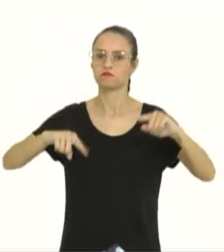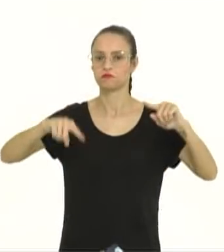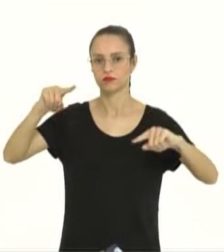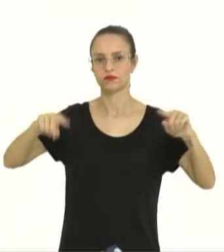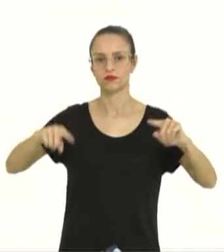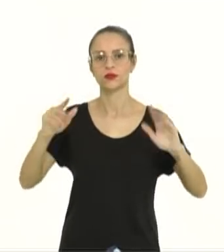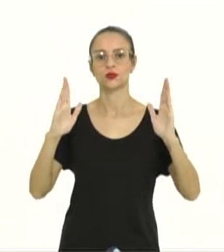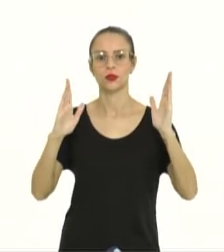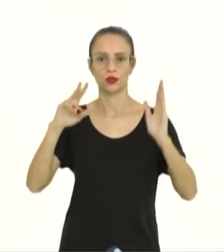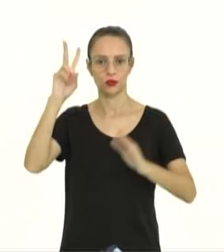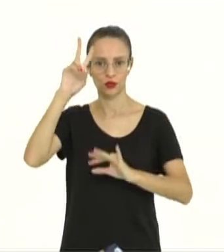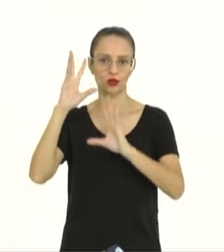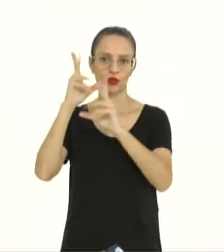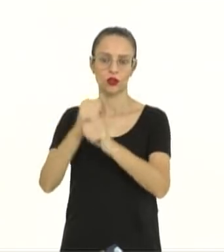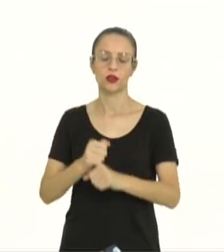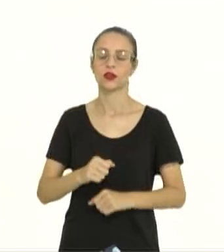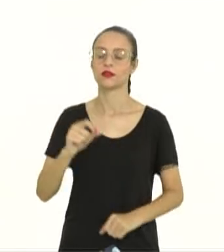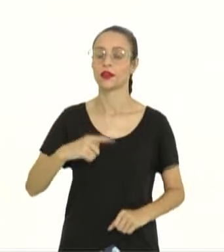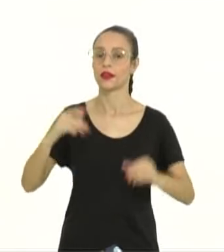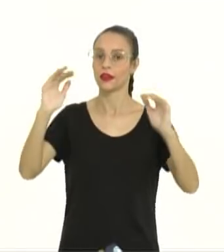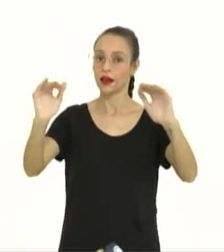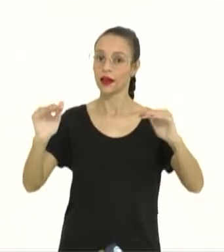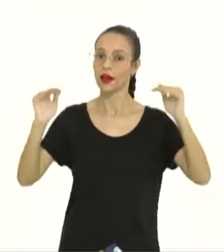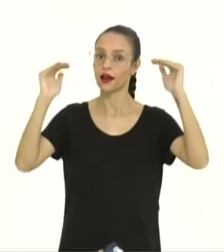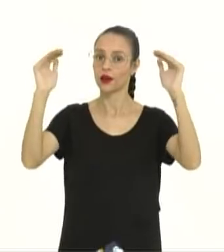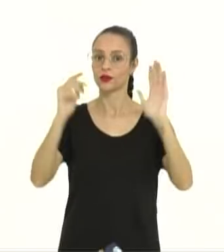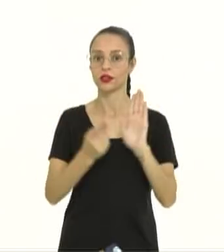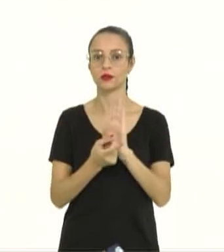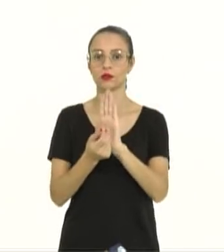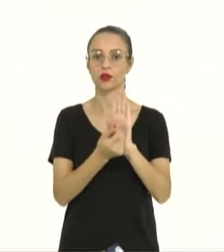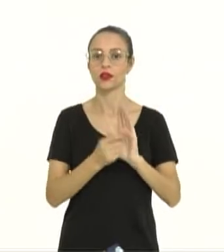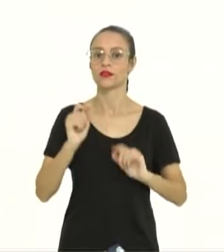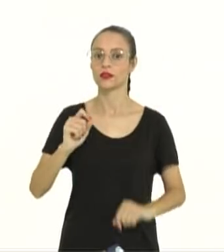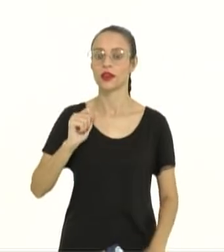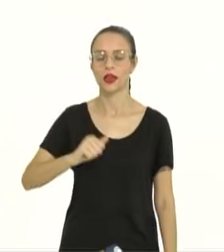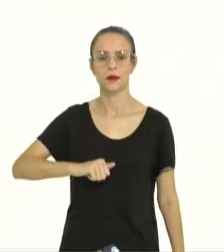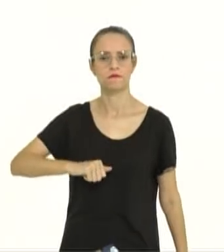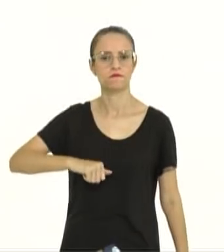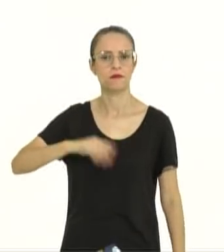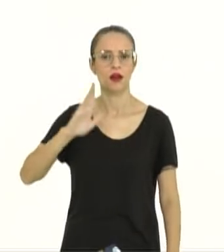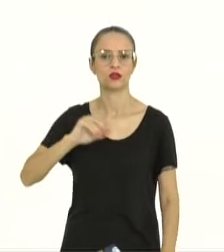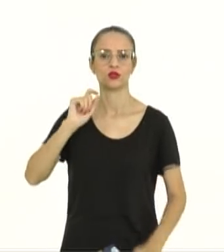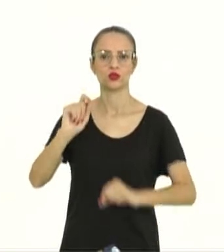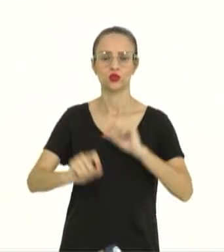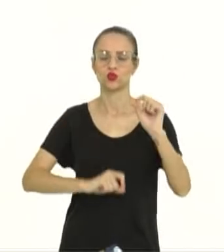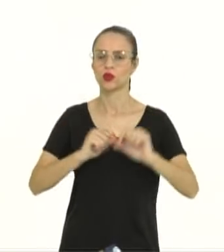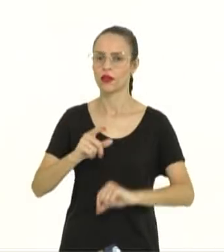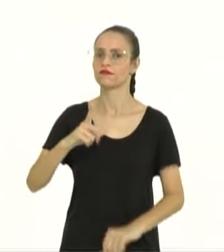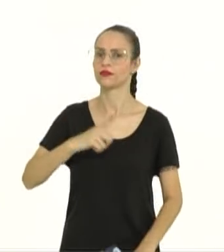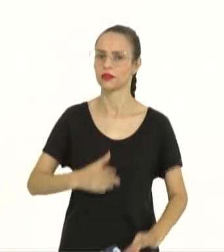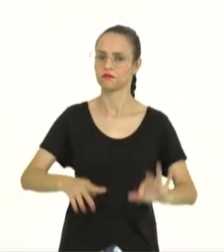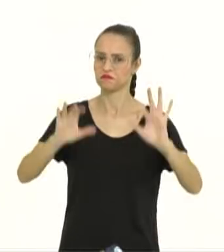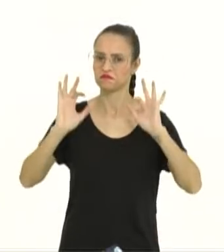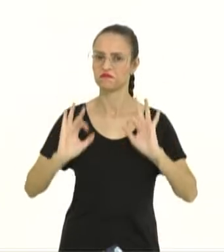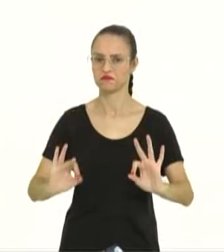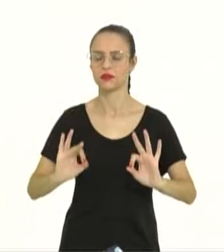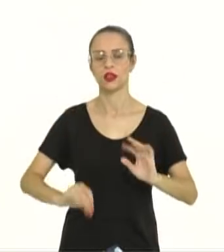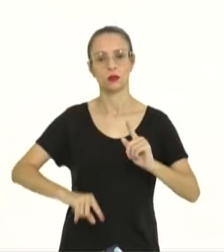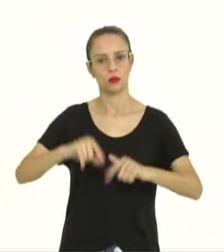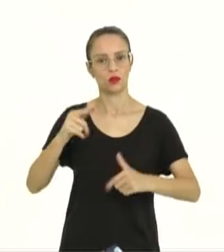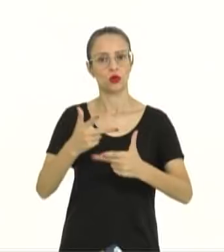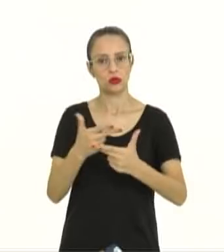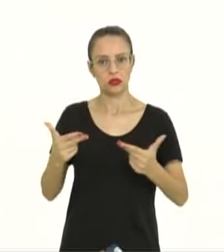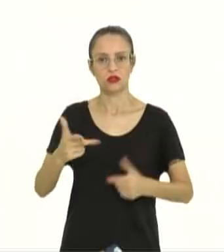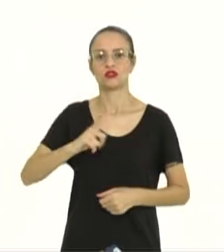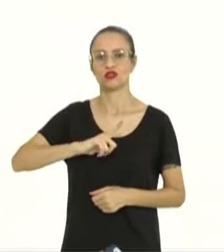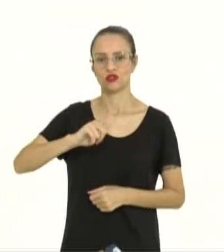período histórico, mas tínhamos a alta burguesia, formada por aqueles mais abastados, os quais realmente detinham os meios de